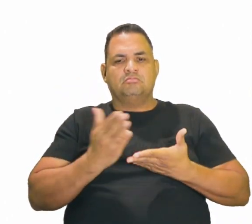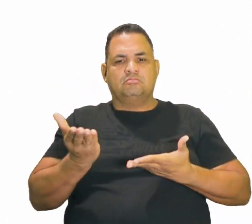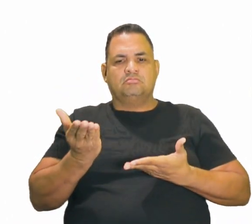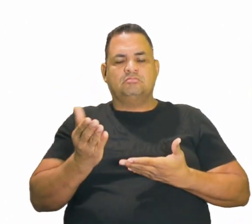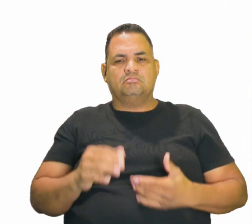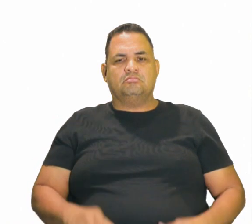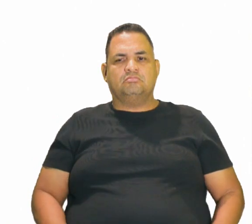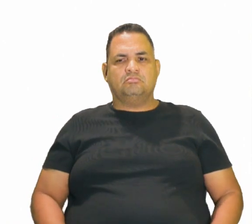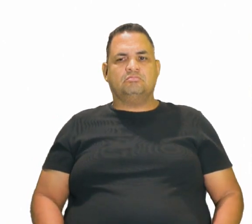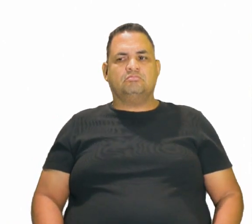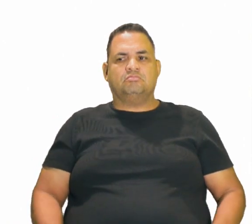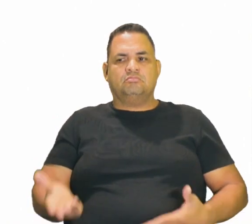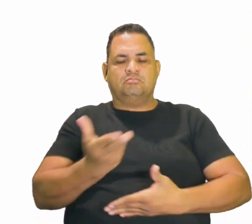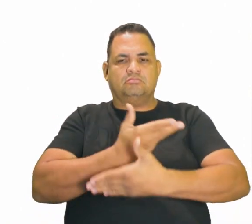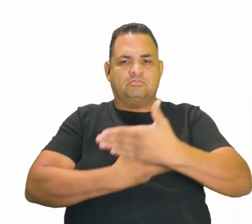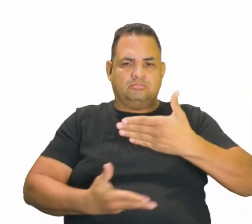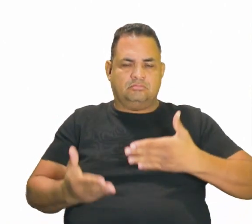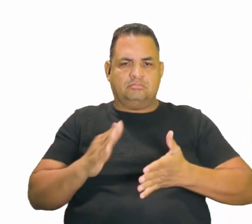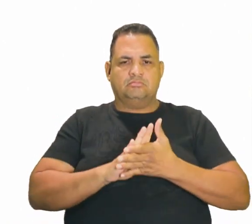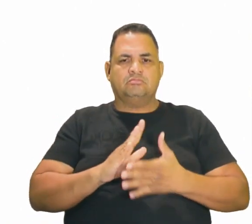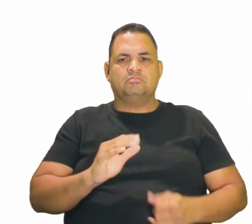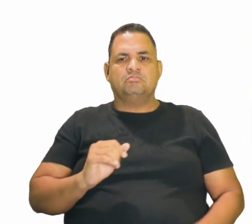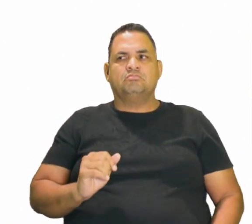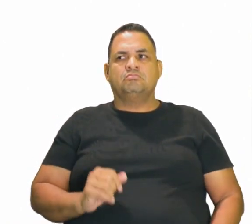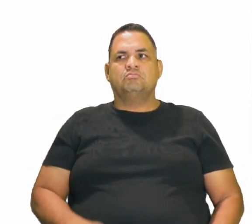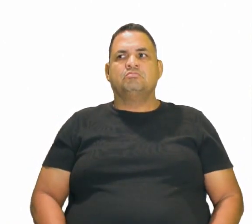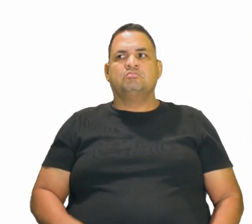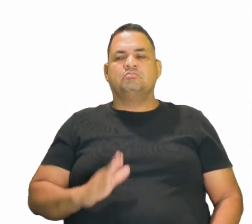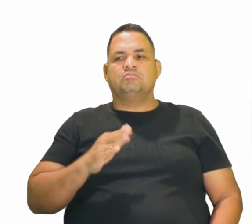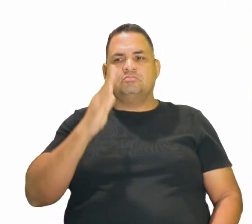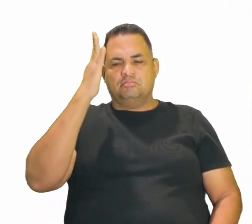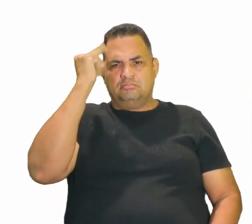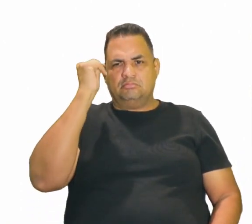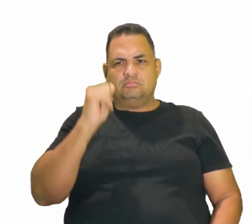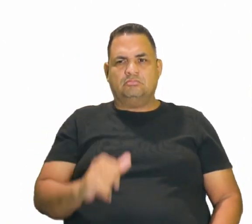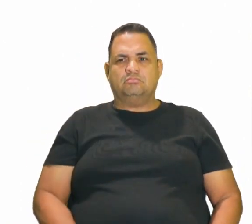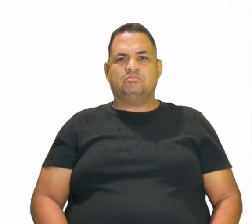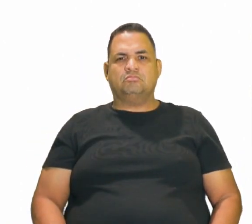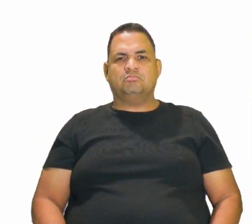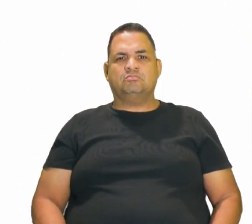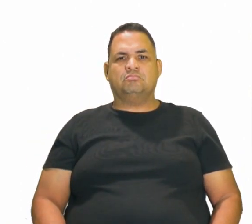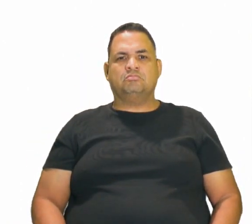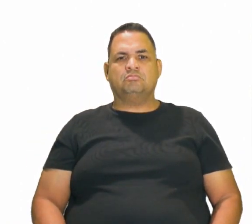no momento da aula aí vocês já sabem